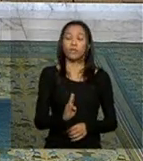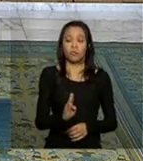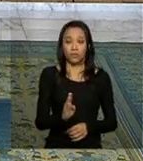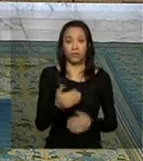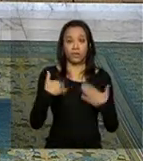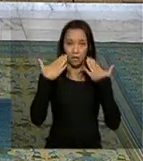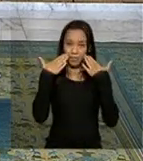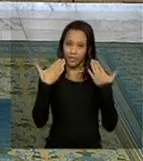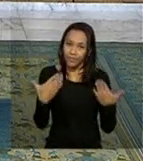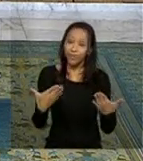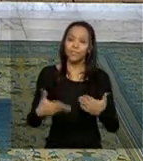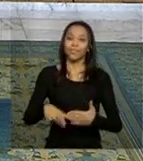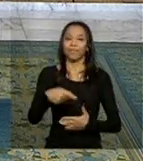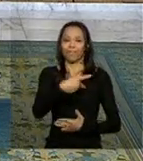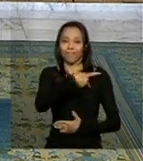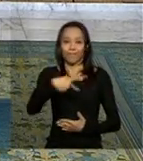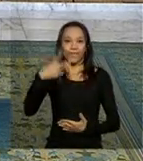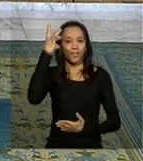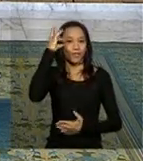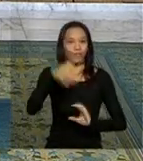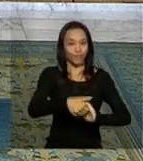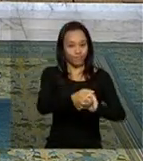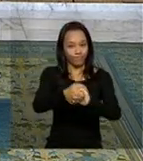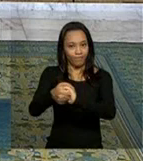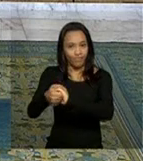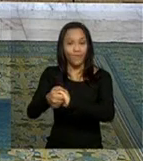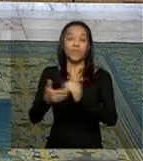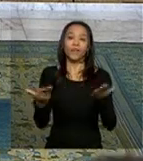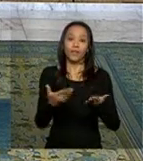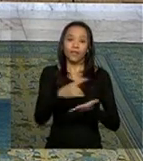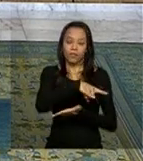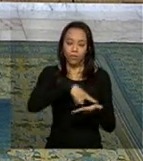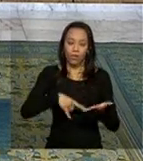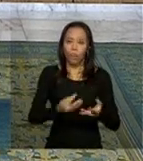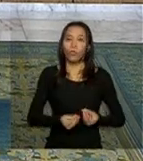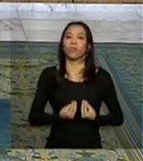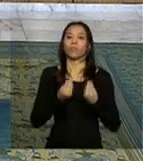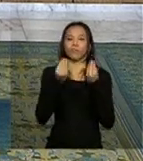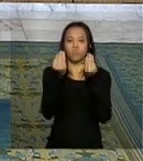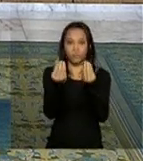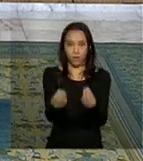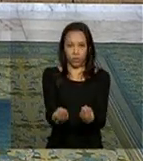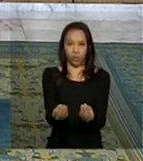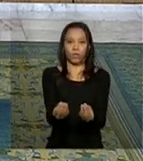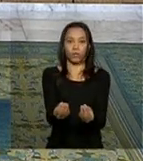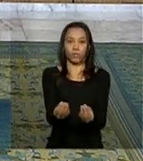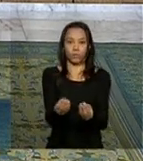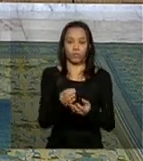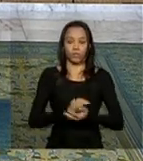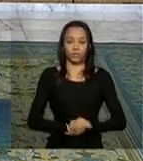se apresentou então à presidenta Dilma e entregou a sua carta credencial.